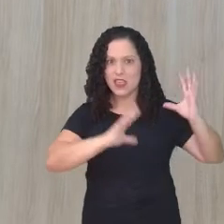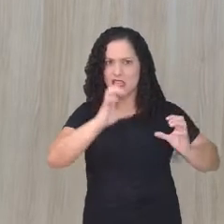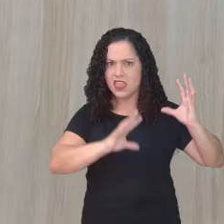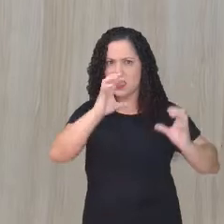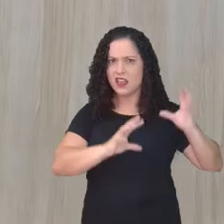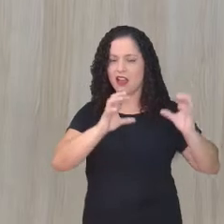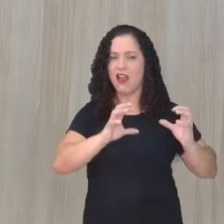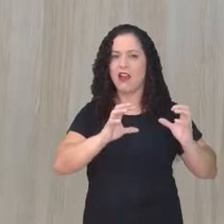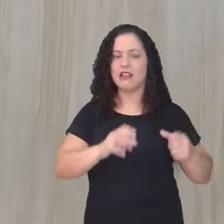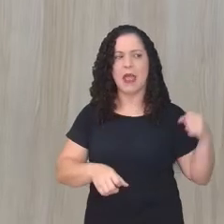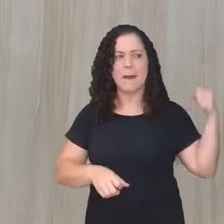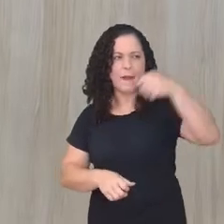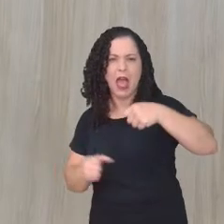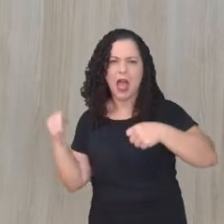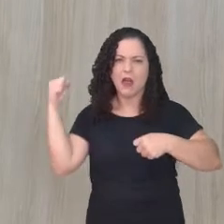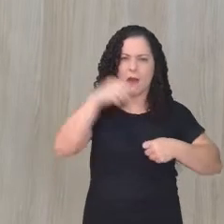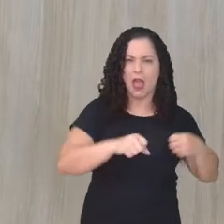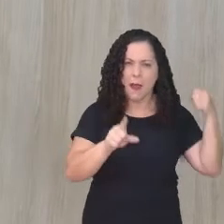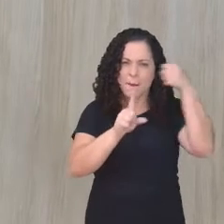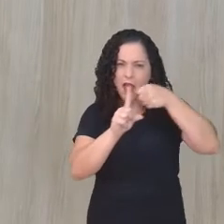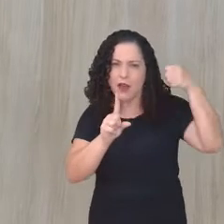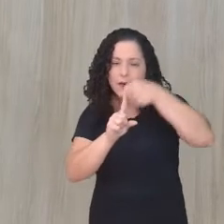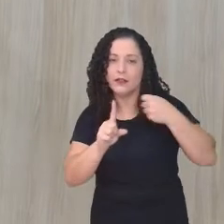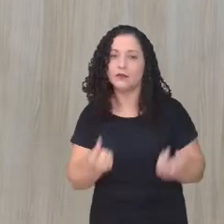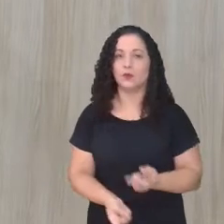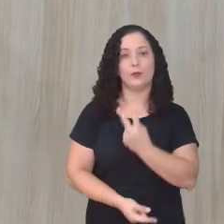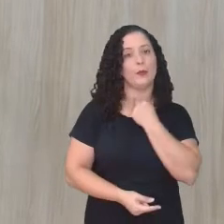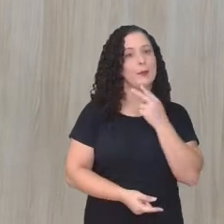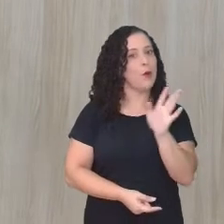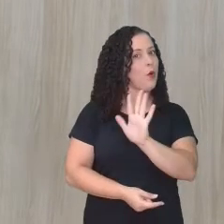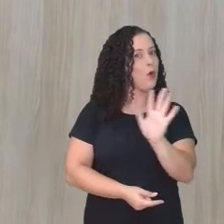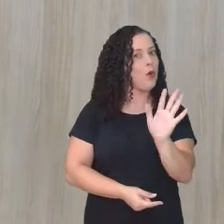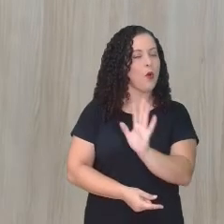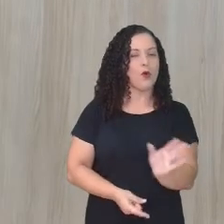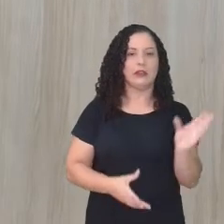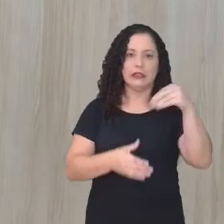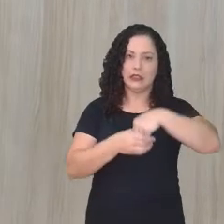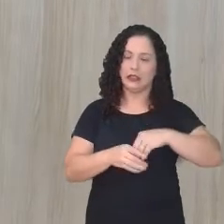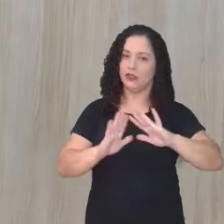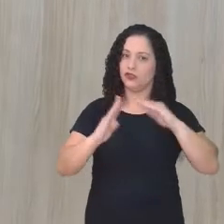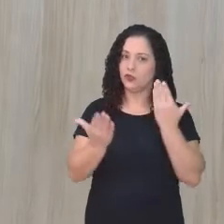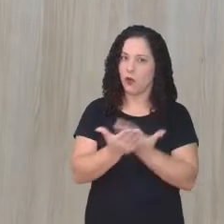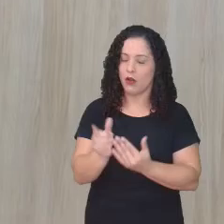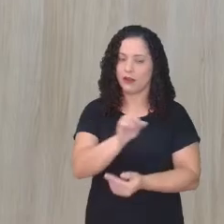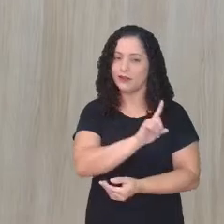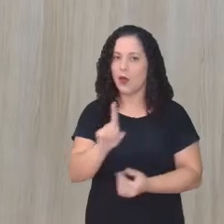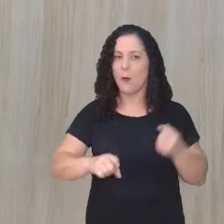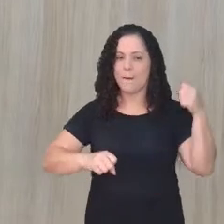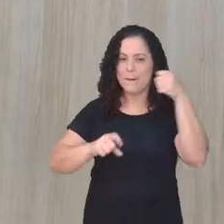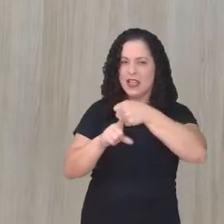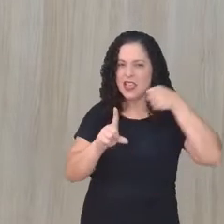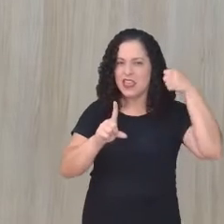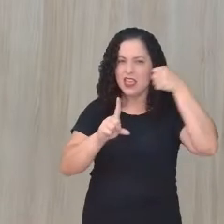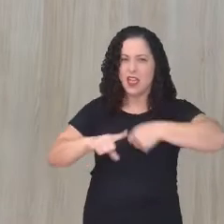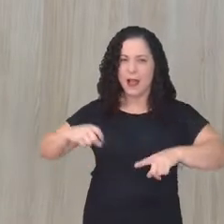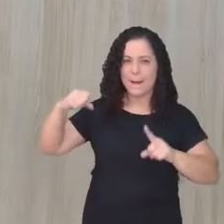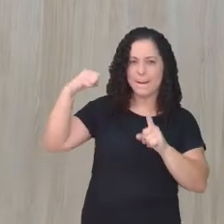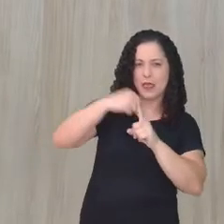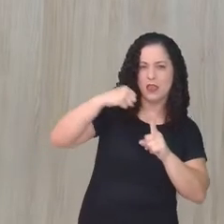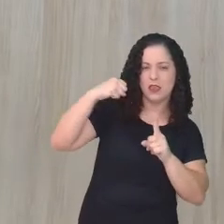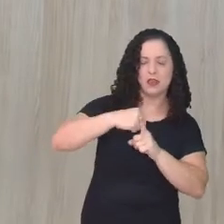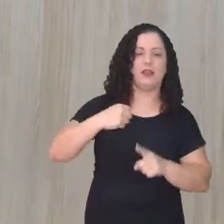é? Em murro, soco e tudo mais, não é? Que não pode acontecer no ambiente escolar, não é? Briga, dificuldades